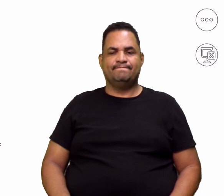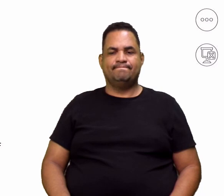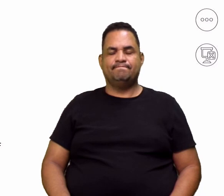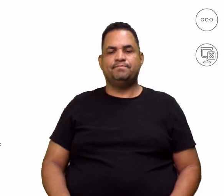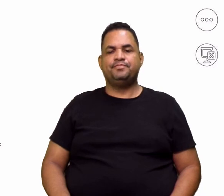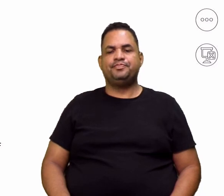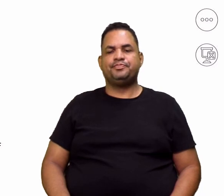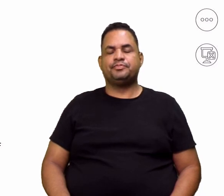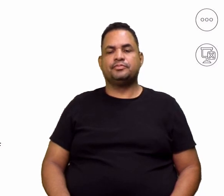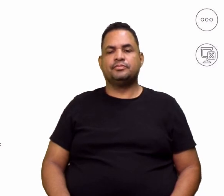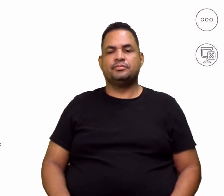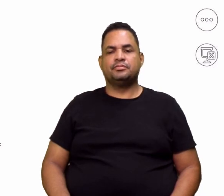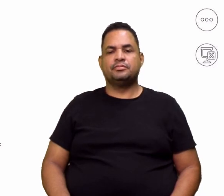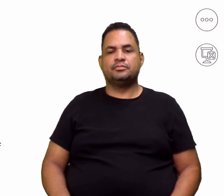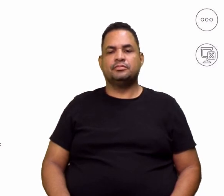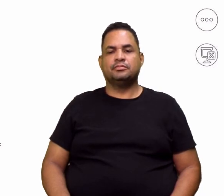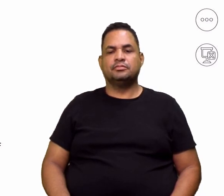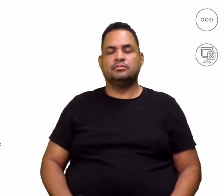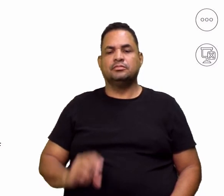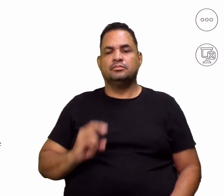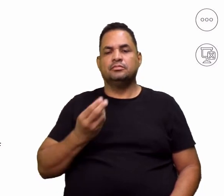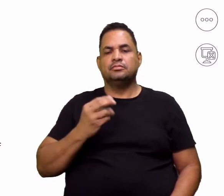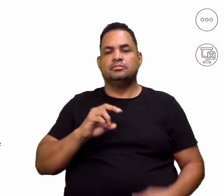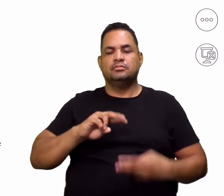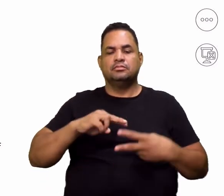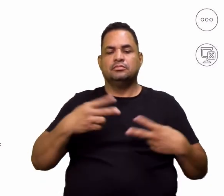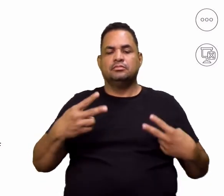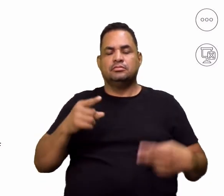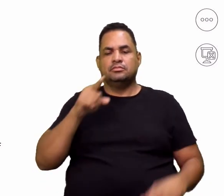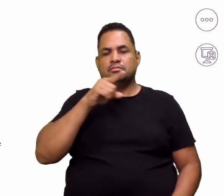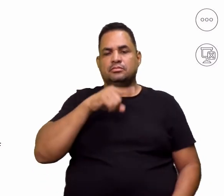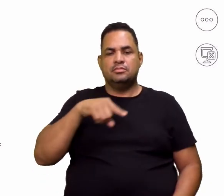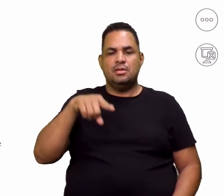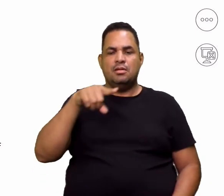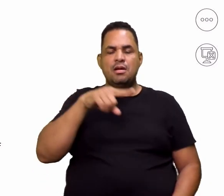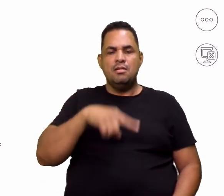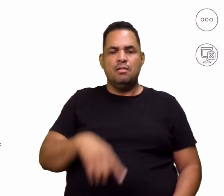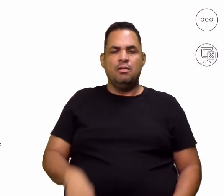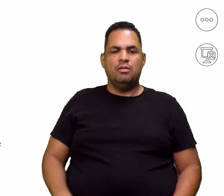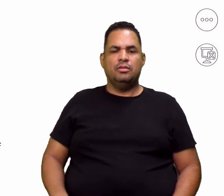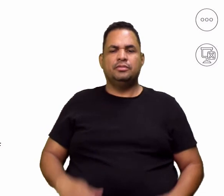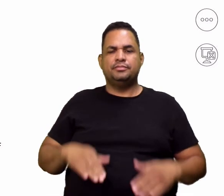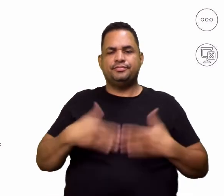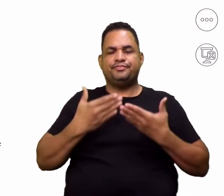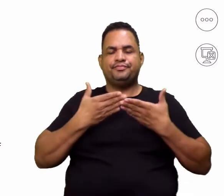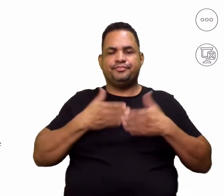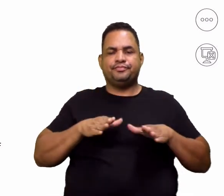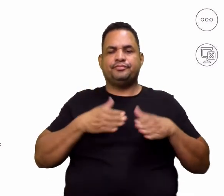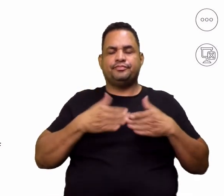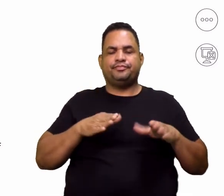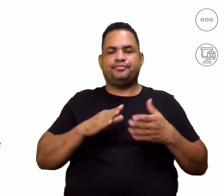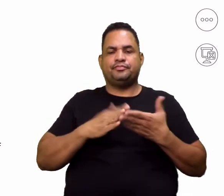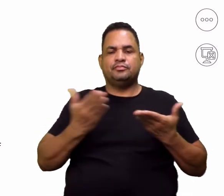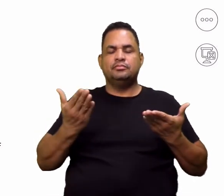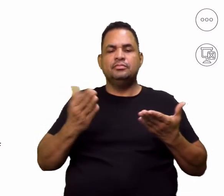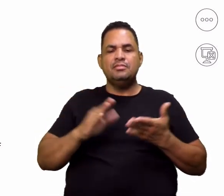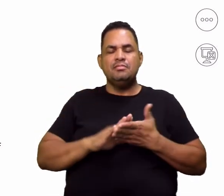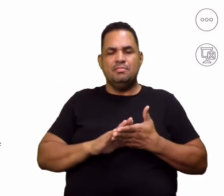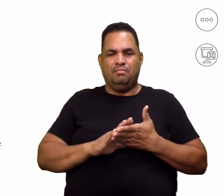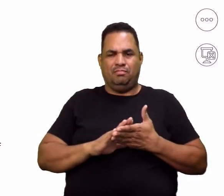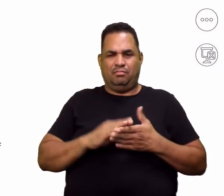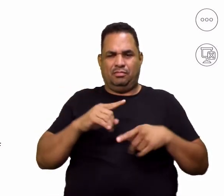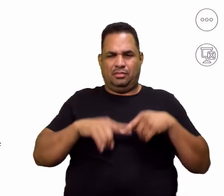tá? Ou DNA circular. E aí, o que vai acontecer? No momento da reprodução, esse material genético vai formar